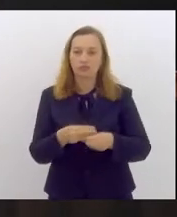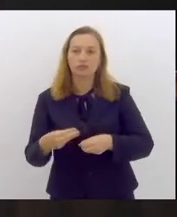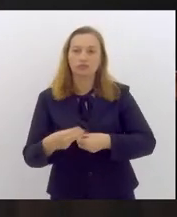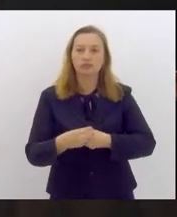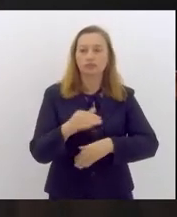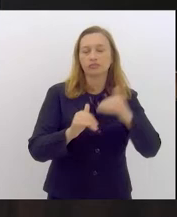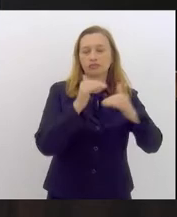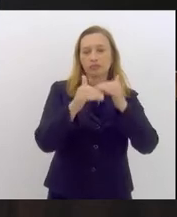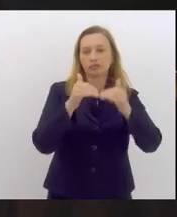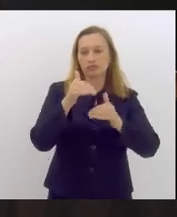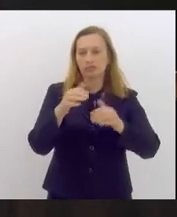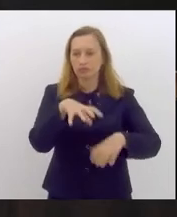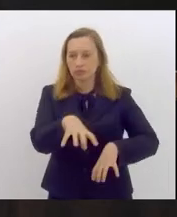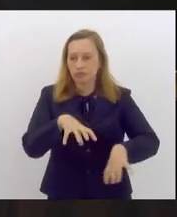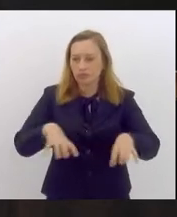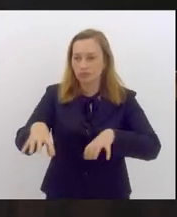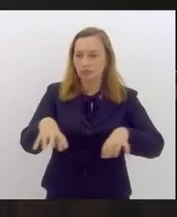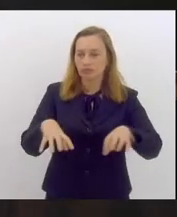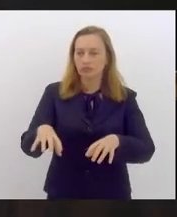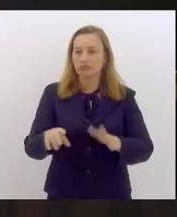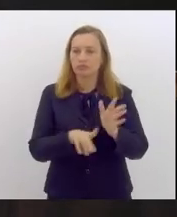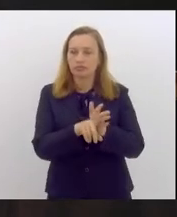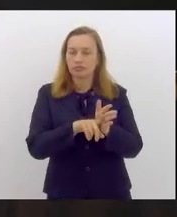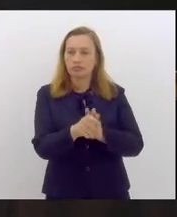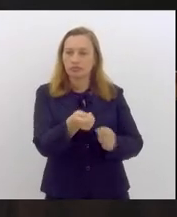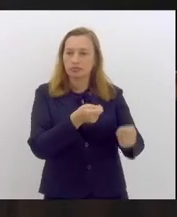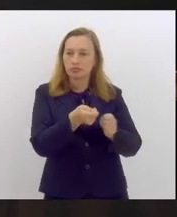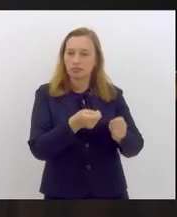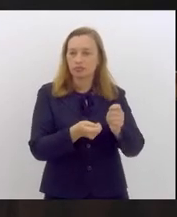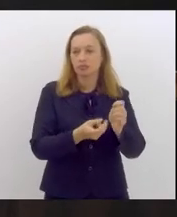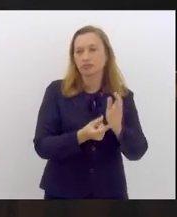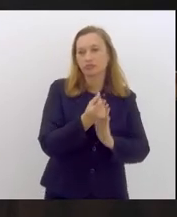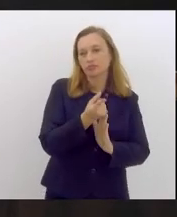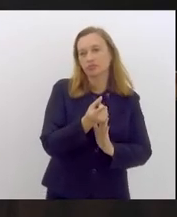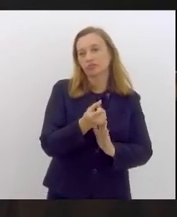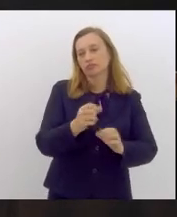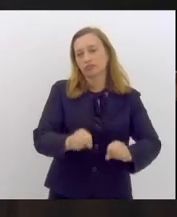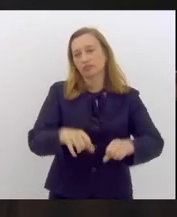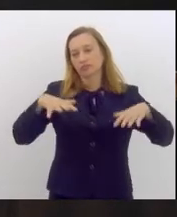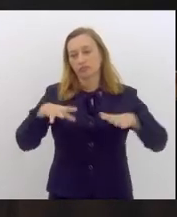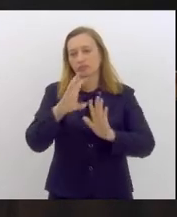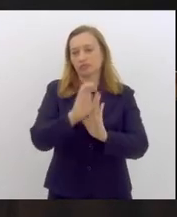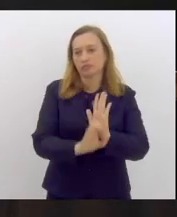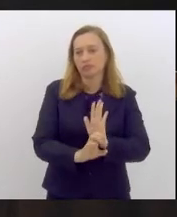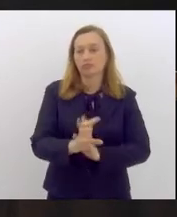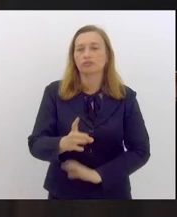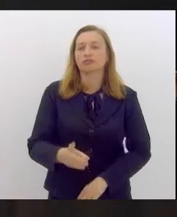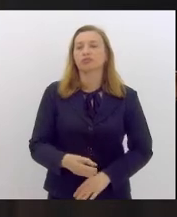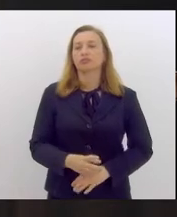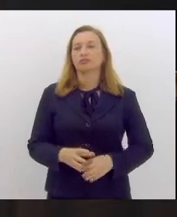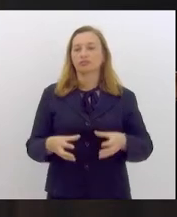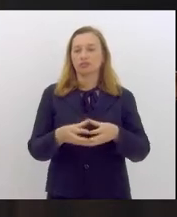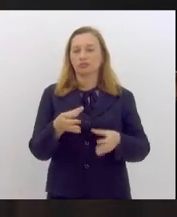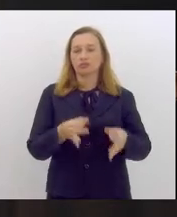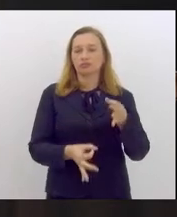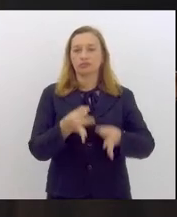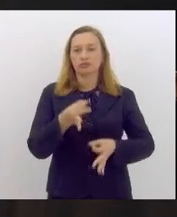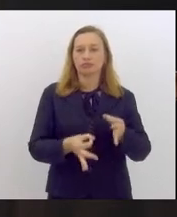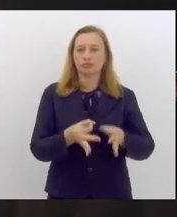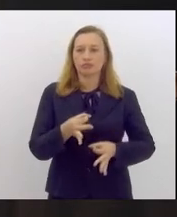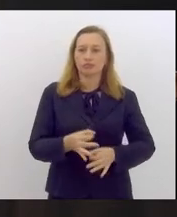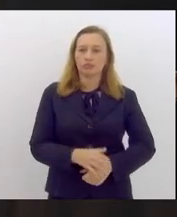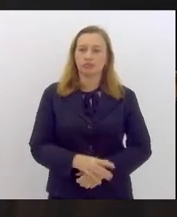e Desenvolvimento Regional, de Orçamento, Finanças, Fiscalização Financeira e Controle, as emendas de plenário. Pela Comissão de Constituição e Justiça, para o de